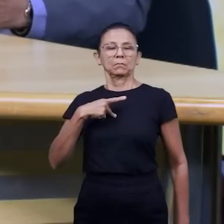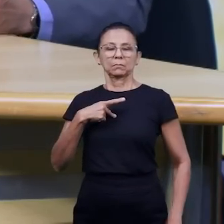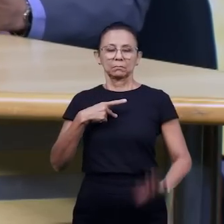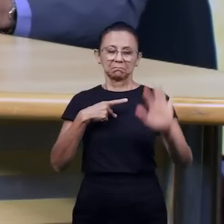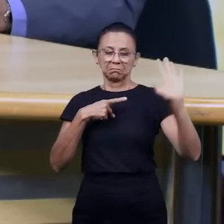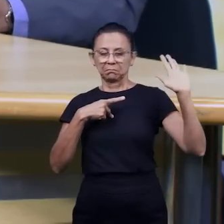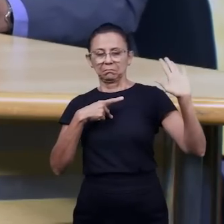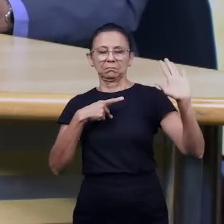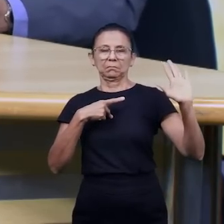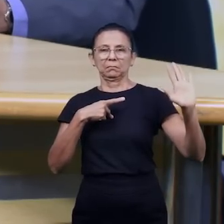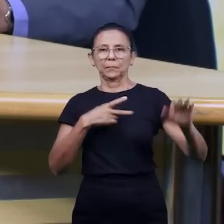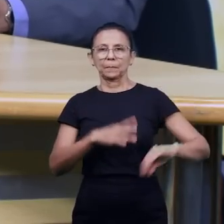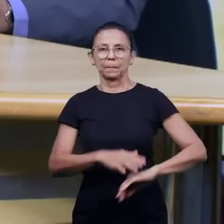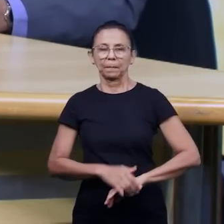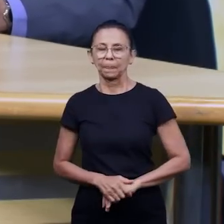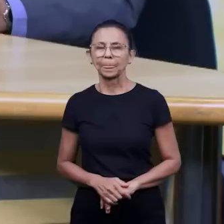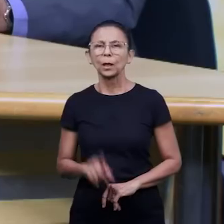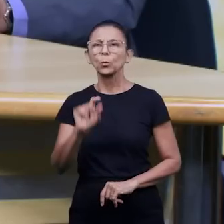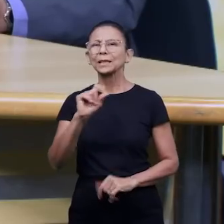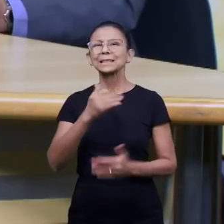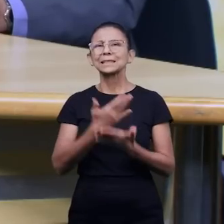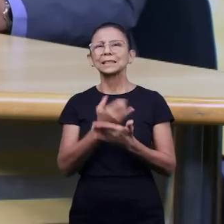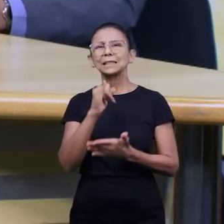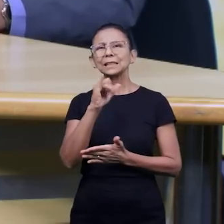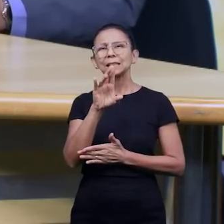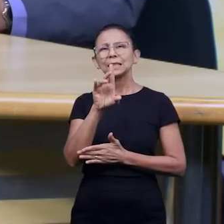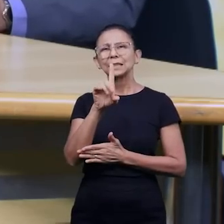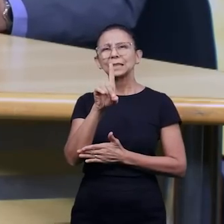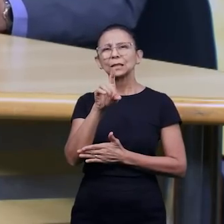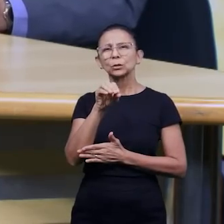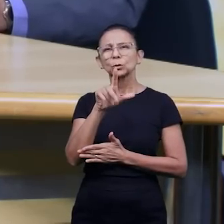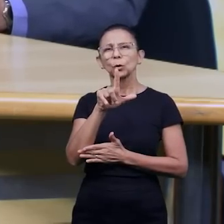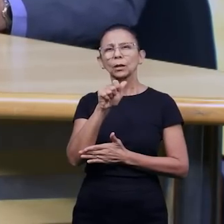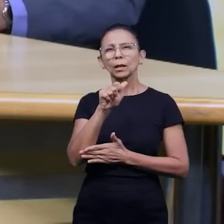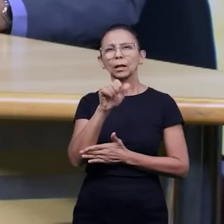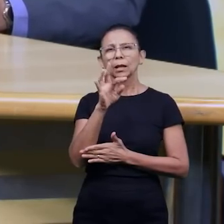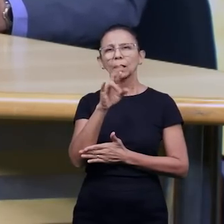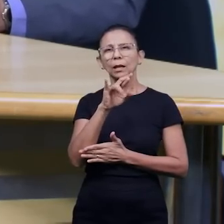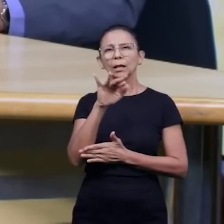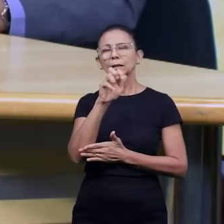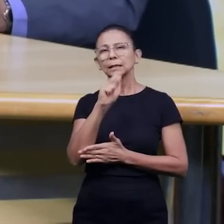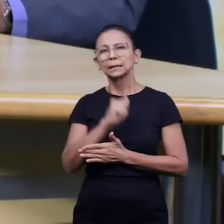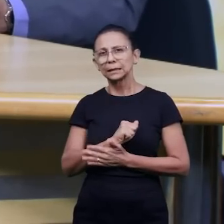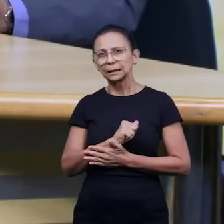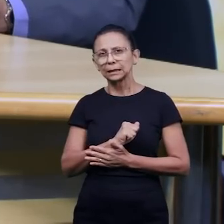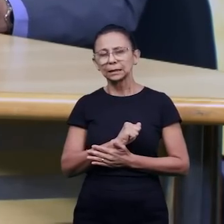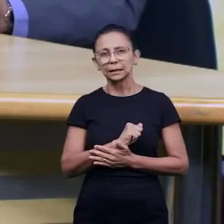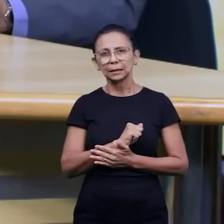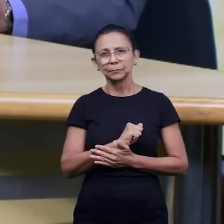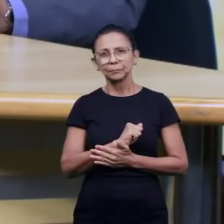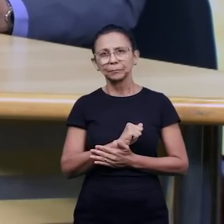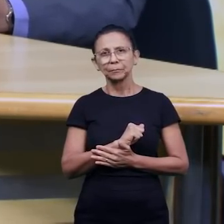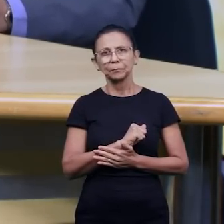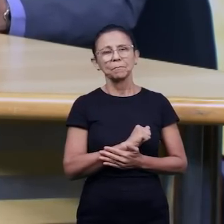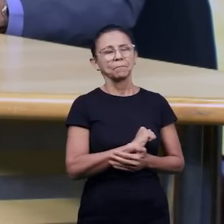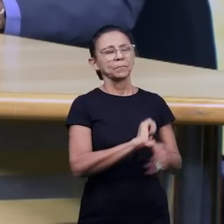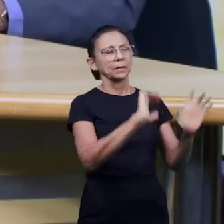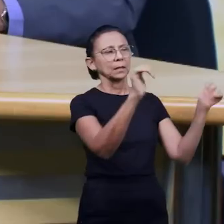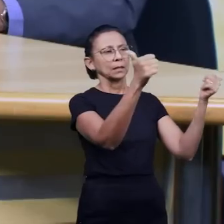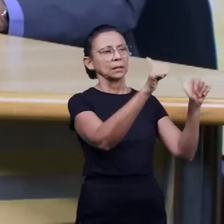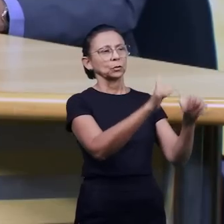aquela pessoa. Isso então, isso é uma característica. Uma característica. Murmuração.